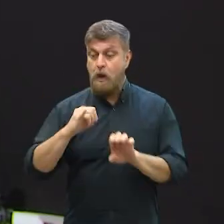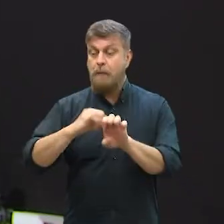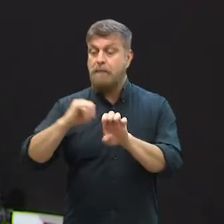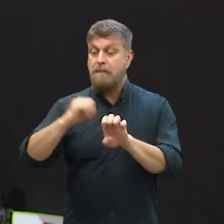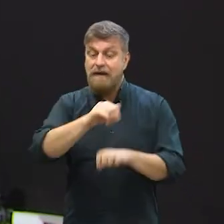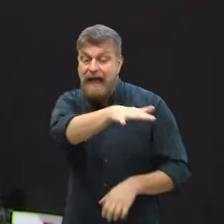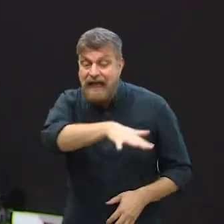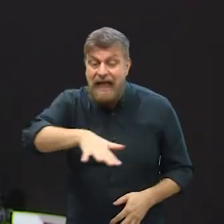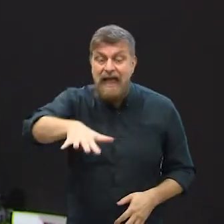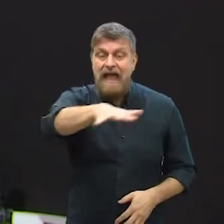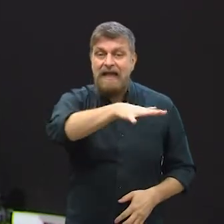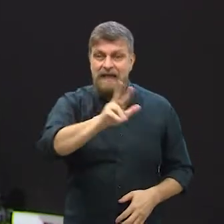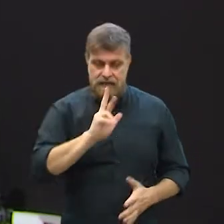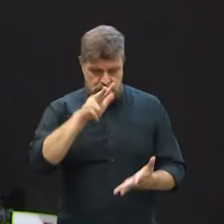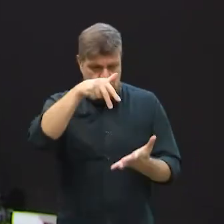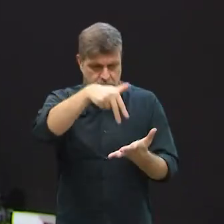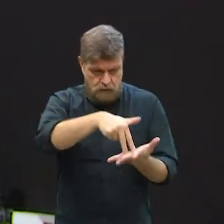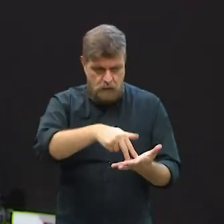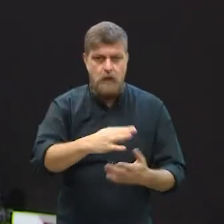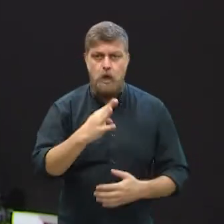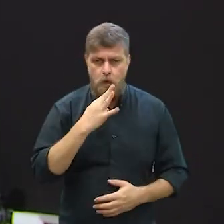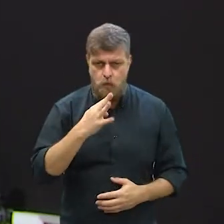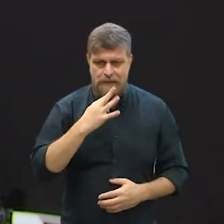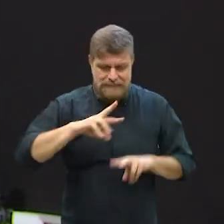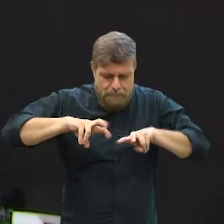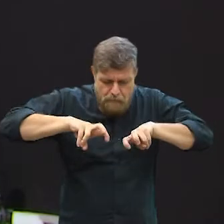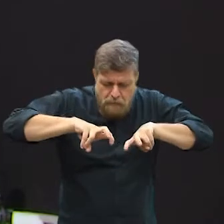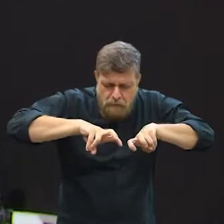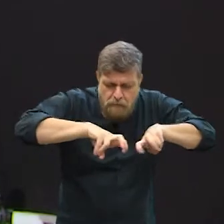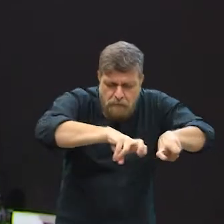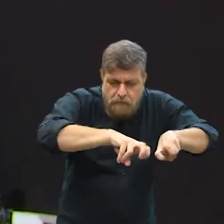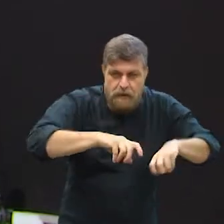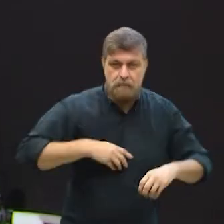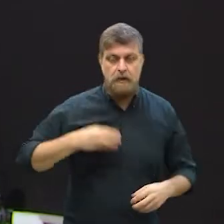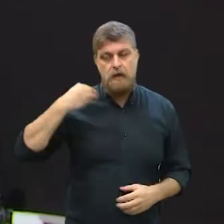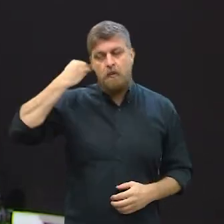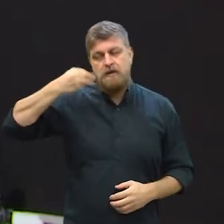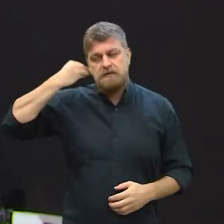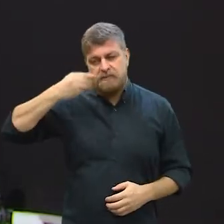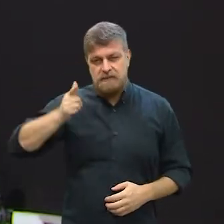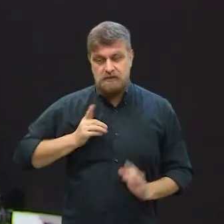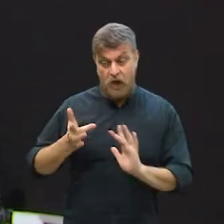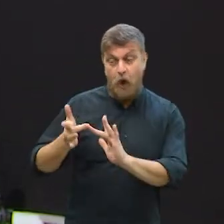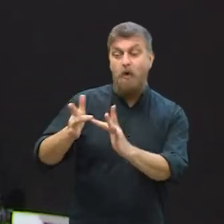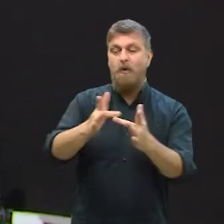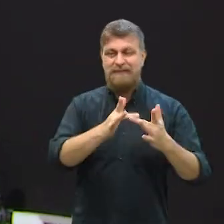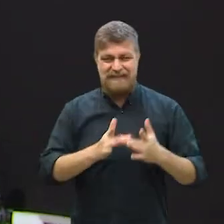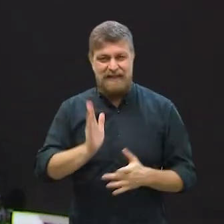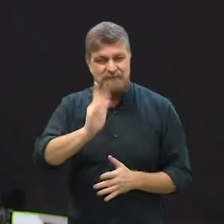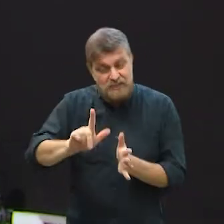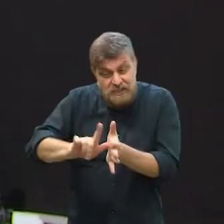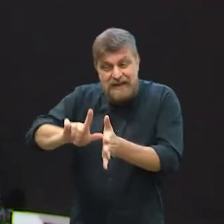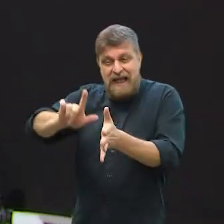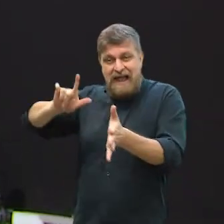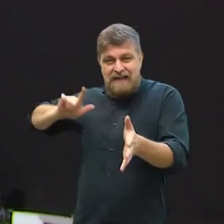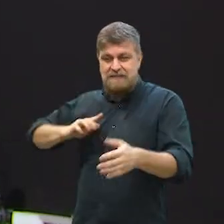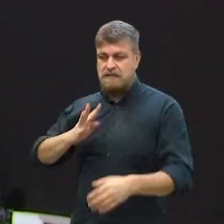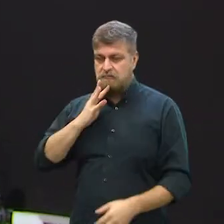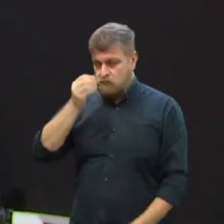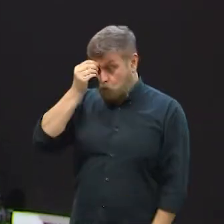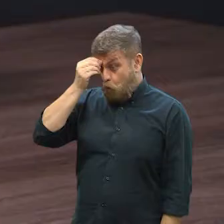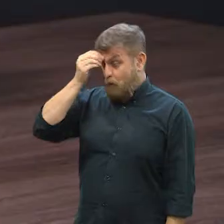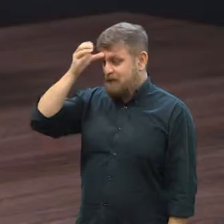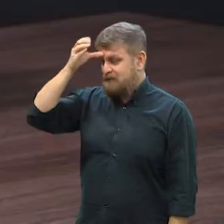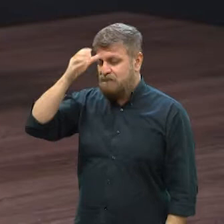né? Em que mercado, é o mercado que eu dominava, é o mercado que eu entendo, é o mercado que eu já tinha muito network, então isso também me ajudou, e eu tinha muito